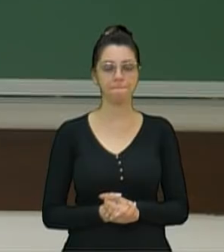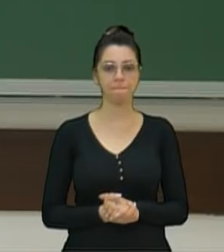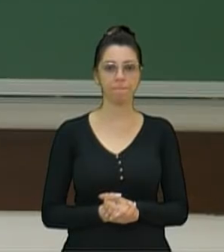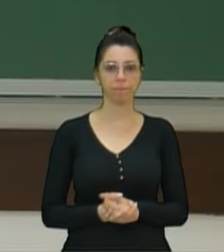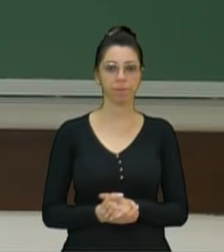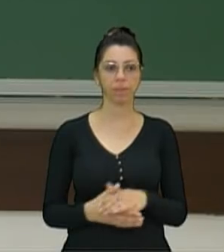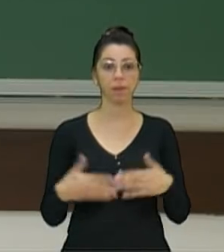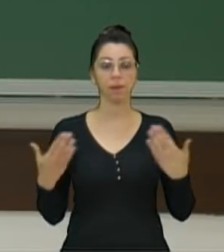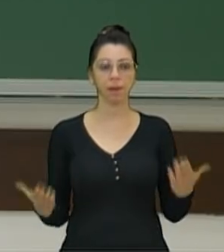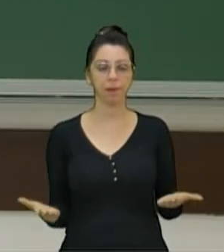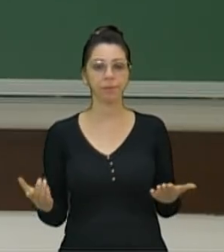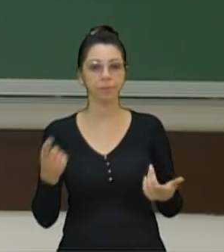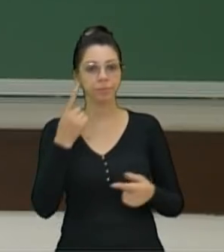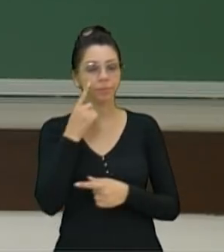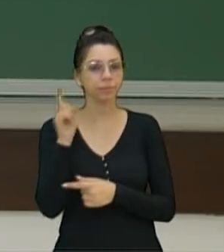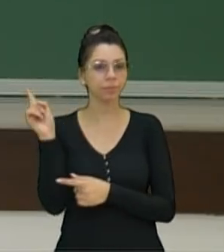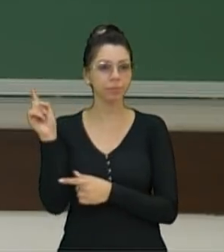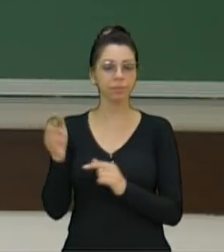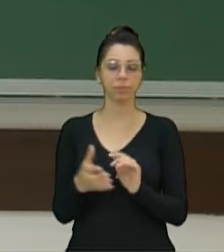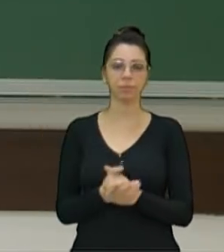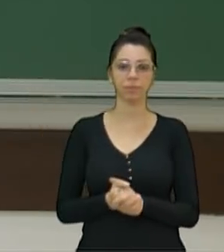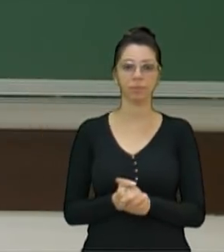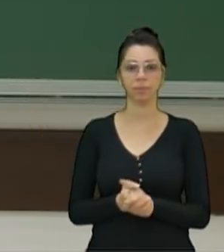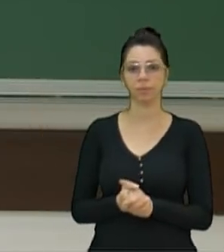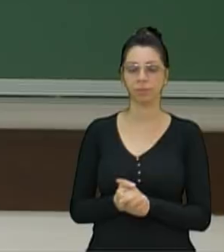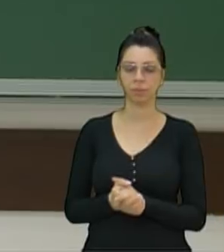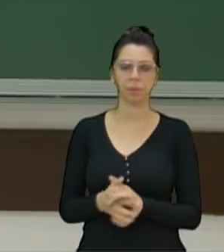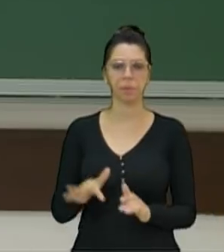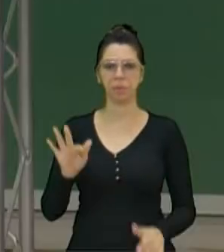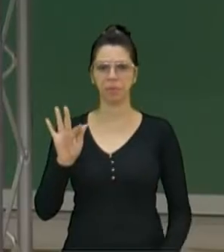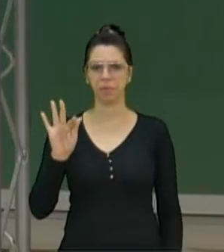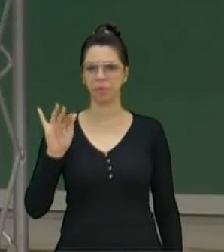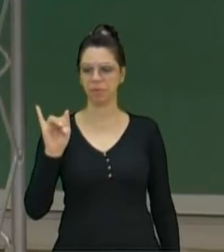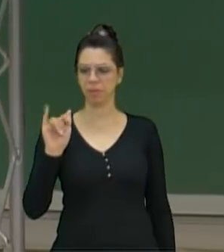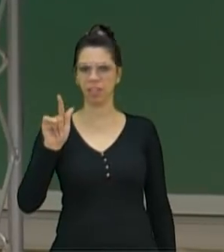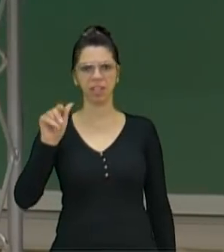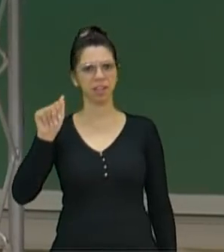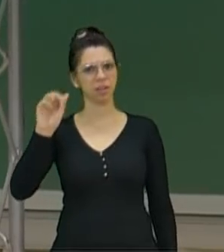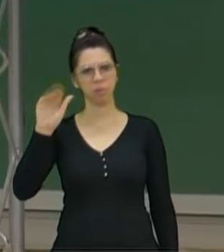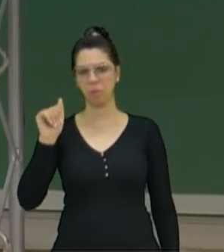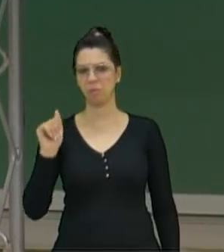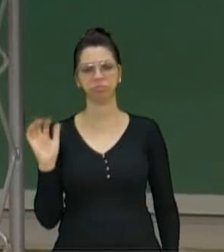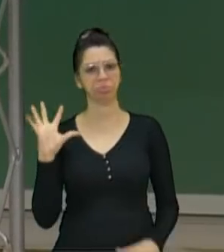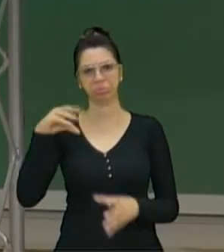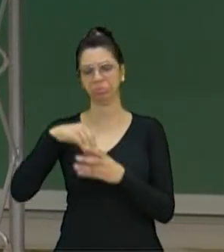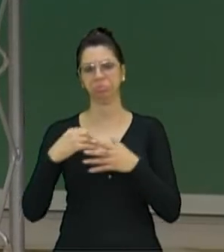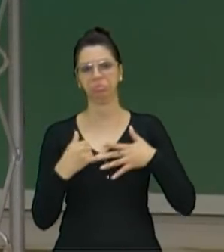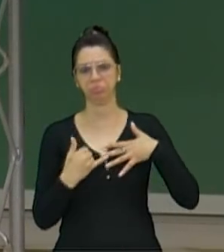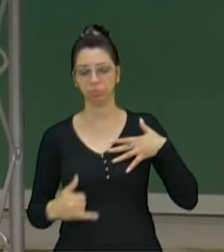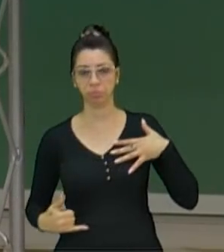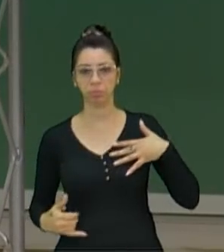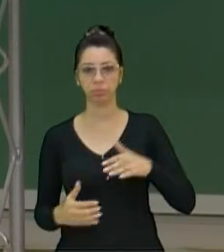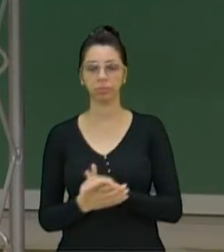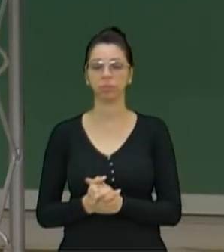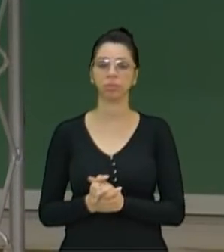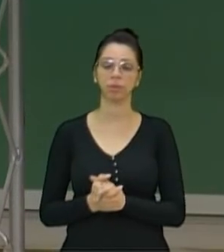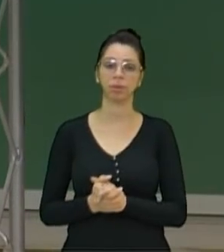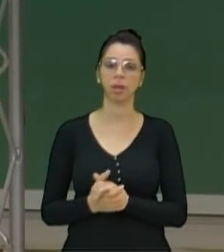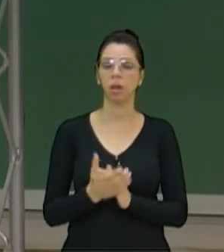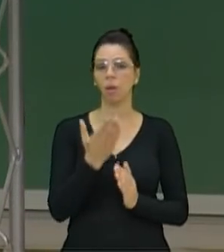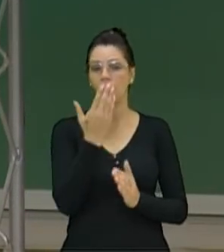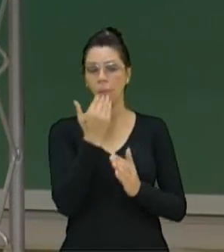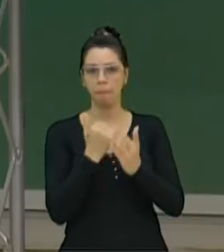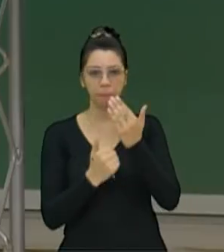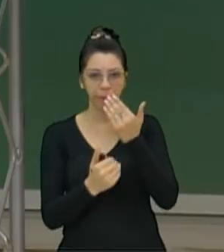E então, olha só, o fígado não faz parte do sistema linfático, tá? O fígado é envolvido lá com a digestão, embora